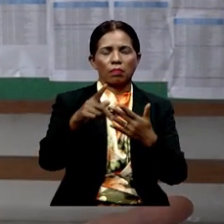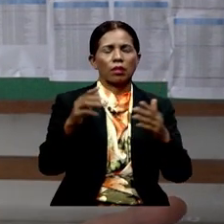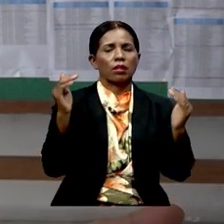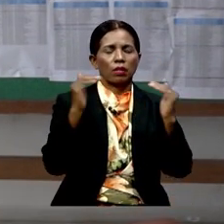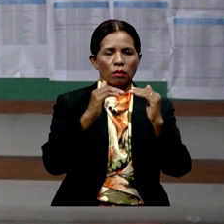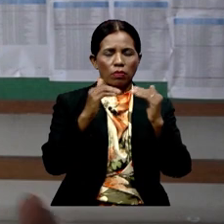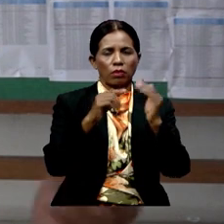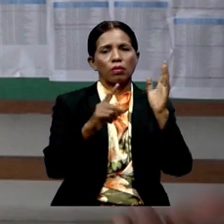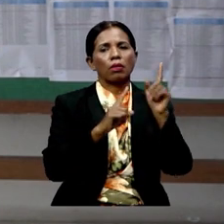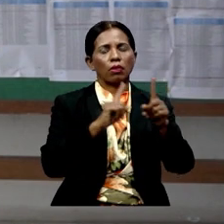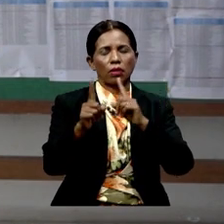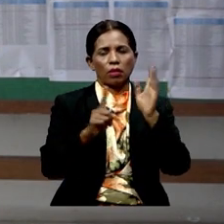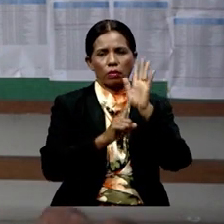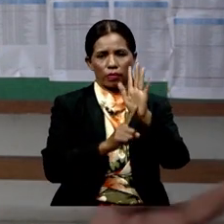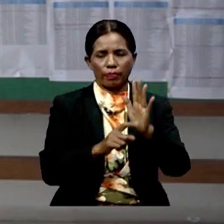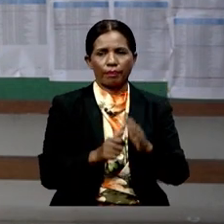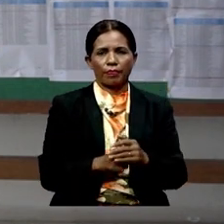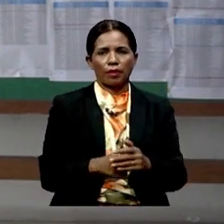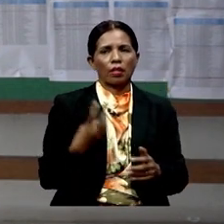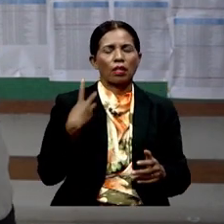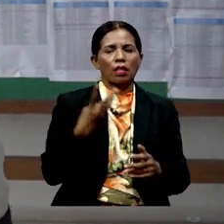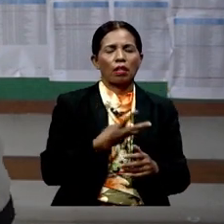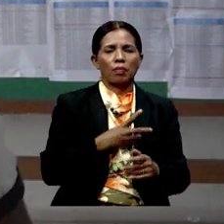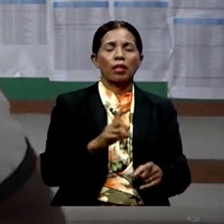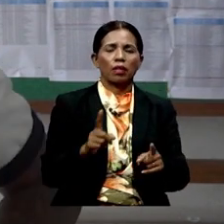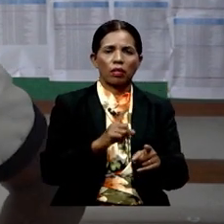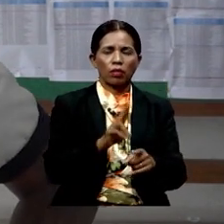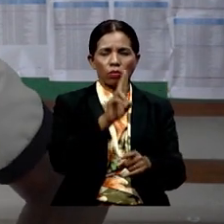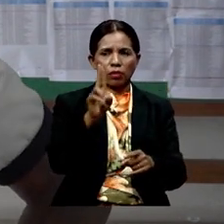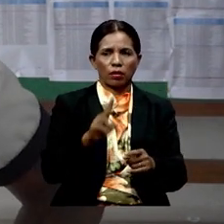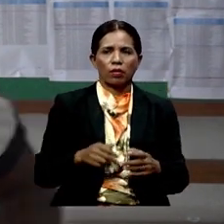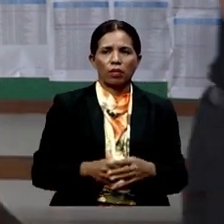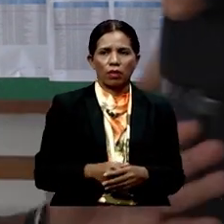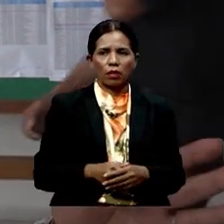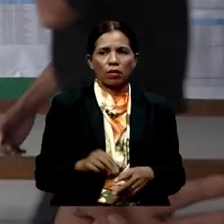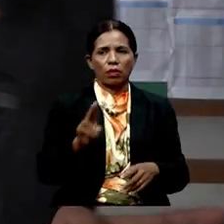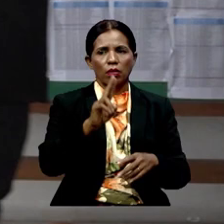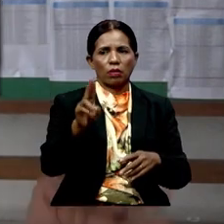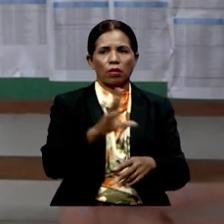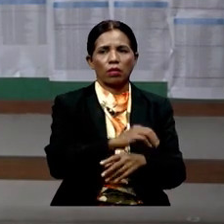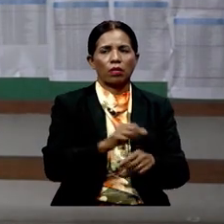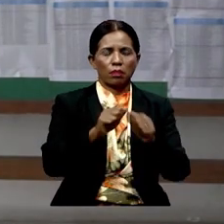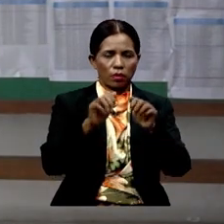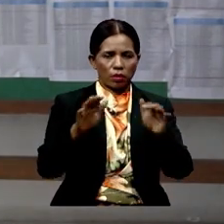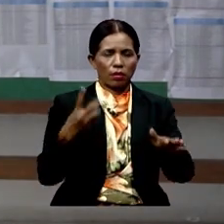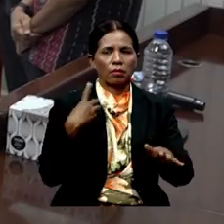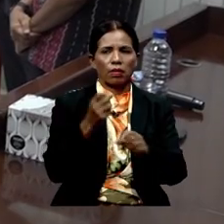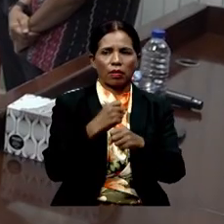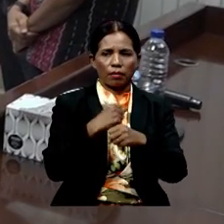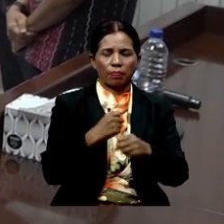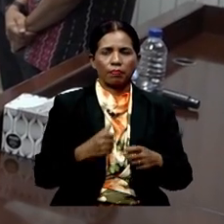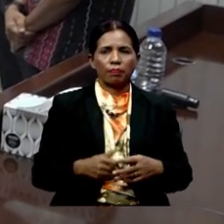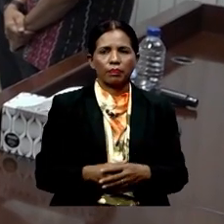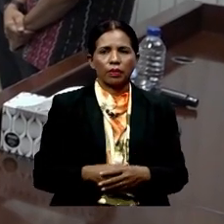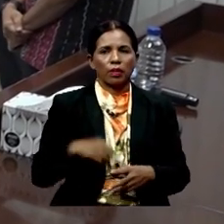Dan nemaka ami halo, nomos i datan item ida ami gasus mos ba utilisan ba pusat administrativo. Dan nemaka ami halo.